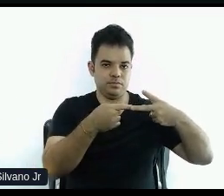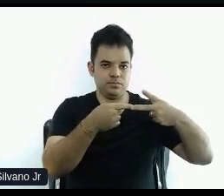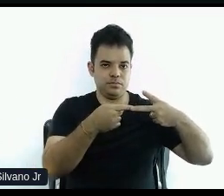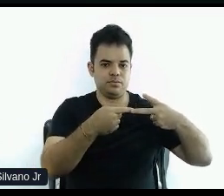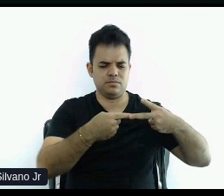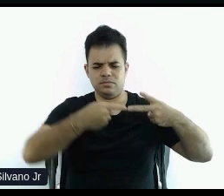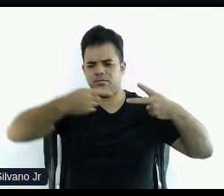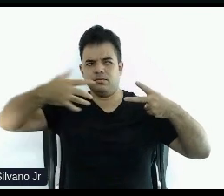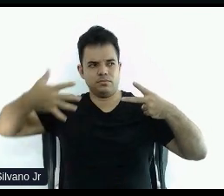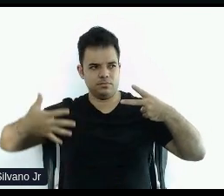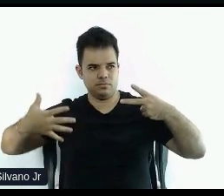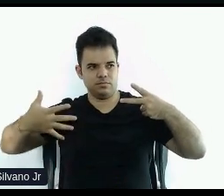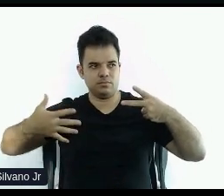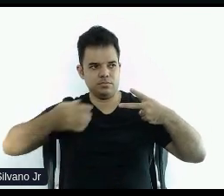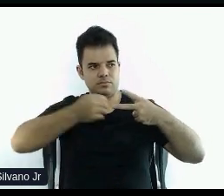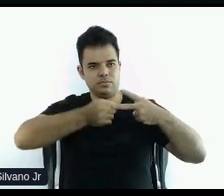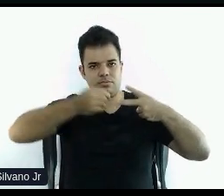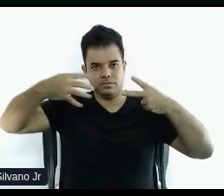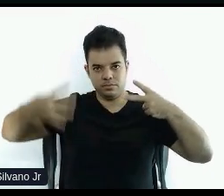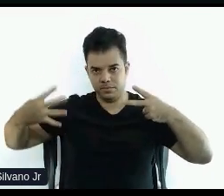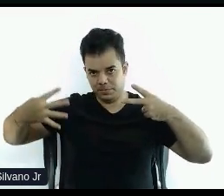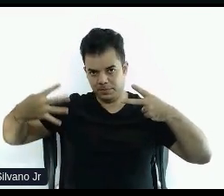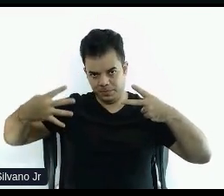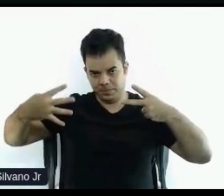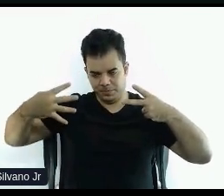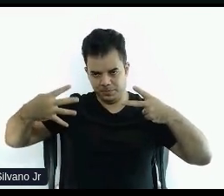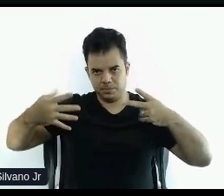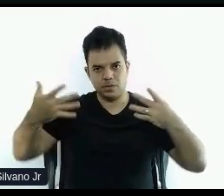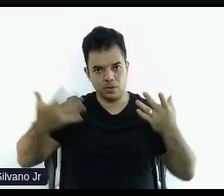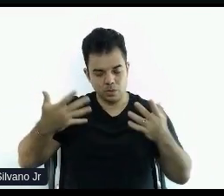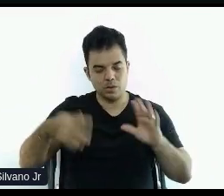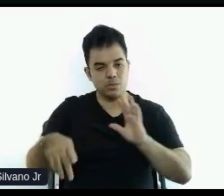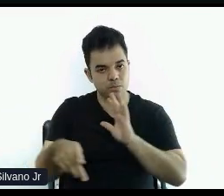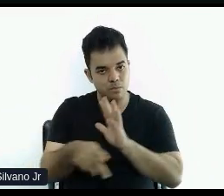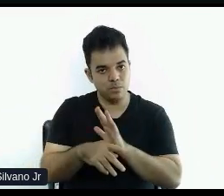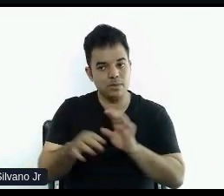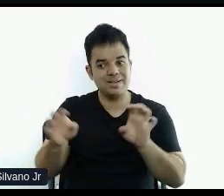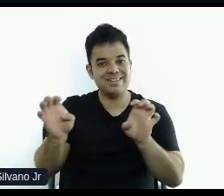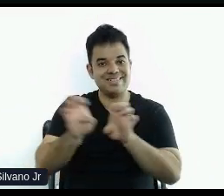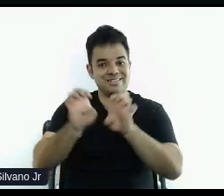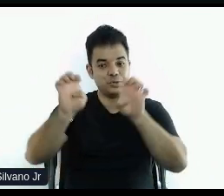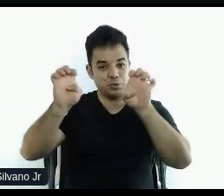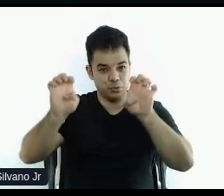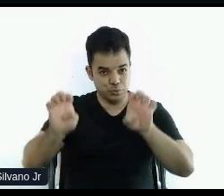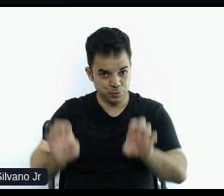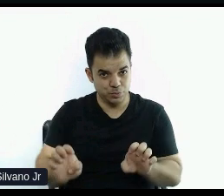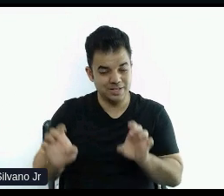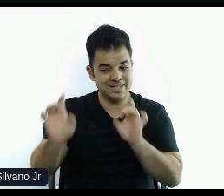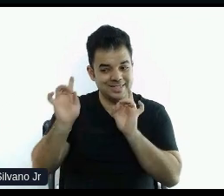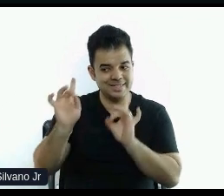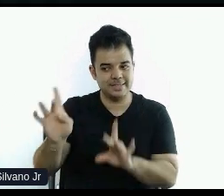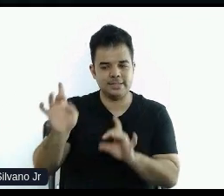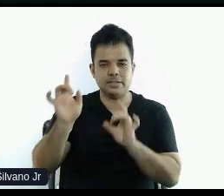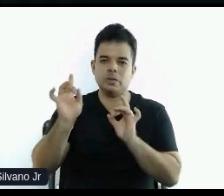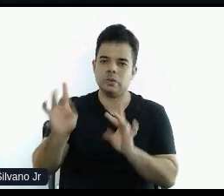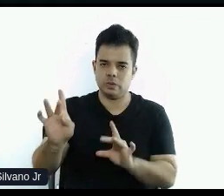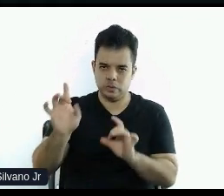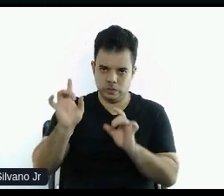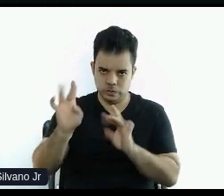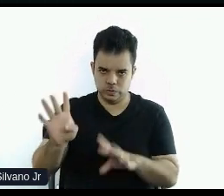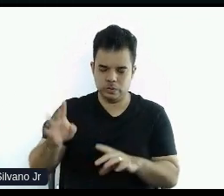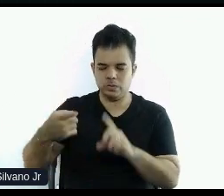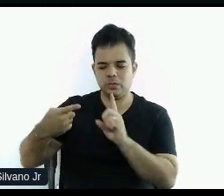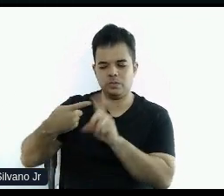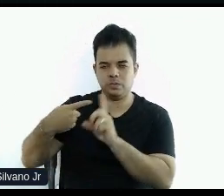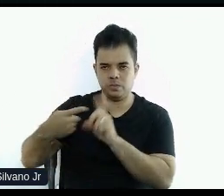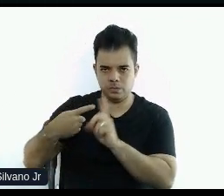análises? Então, o primeiro ponto é analisar a estrutura técnica. Então, a gente olha para as jornadas, olha para as usuárias, para o perfil de usuários